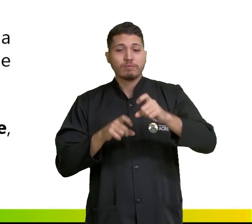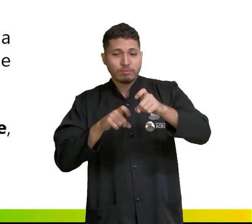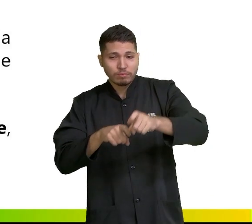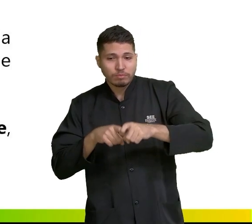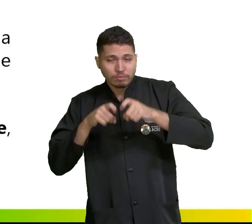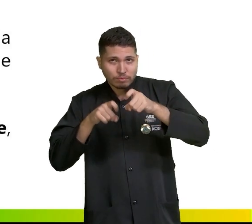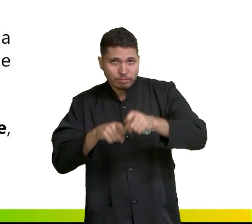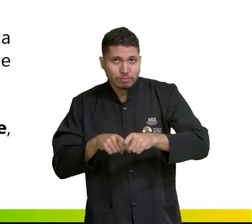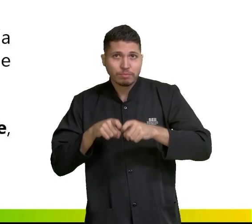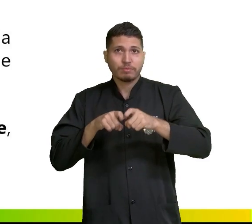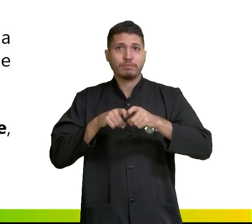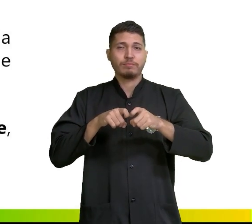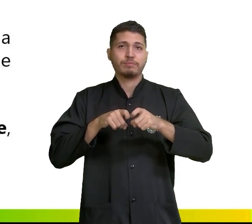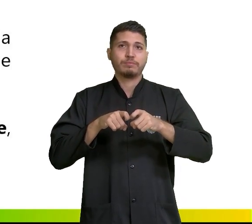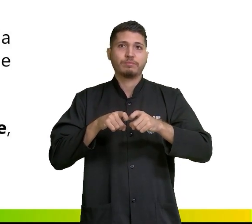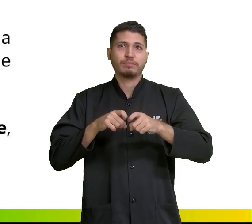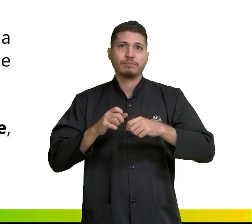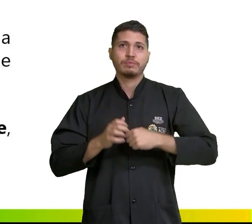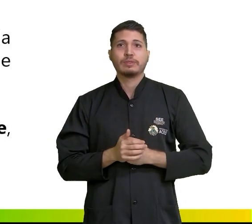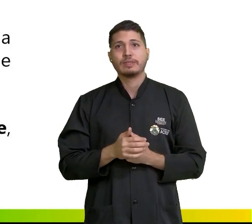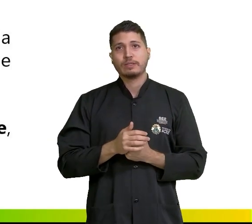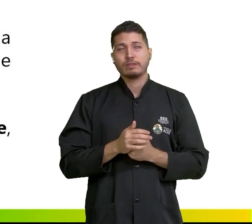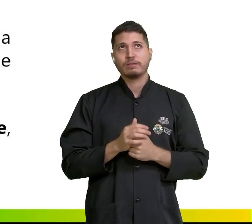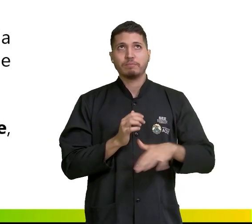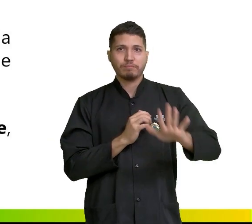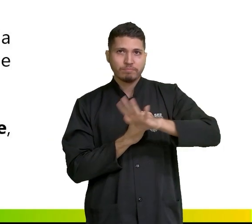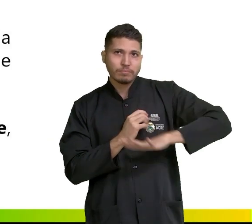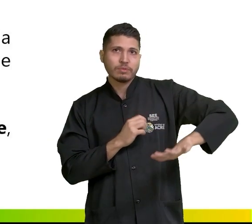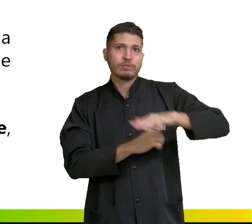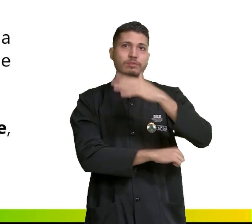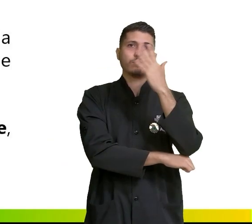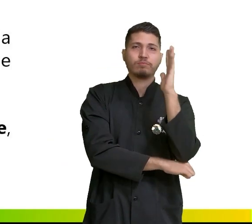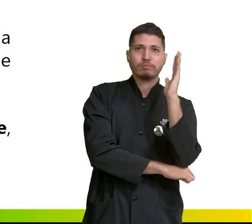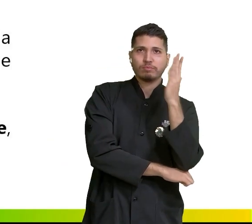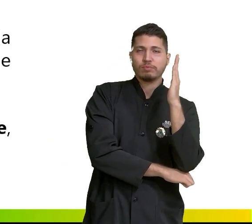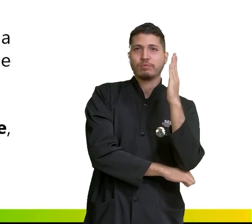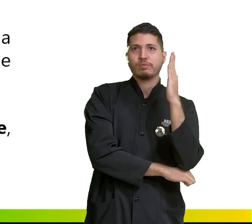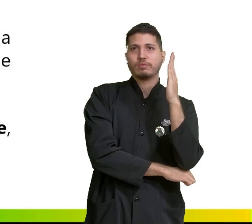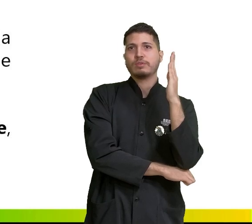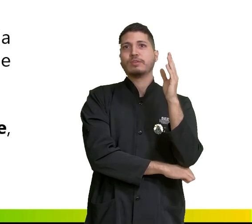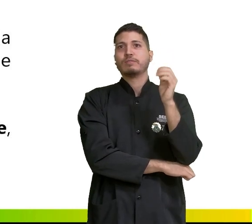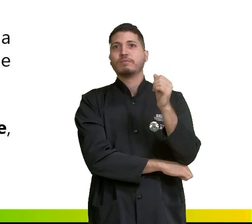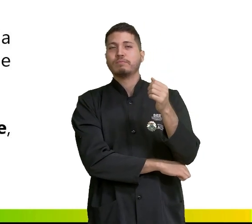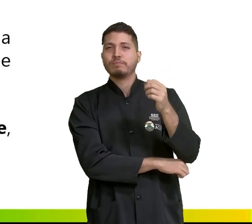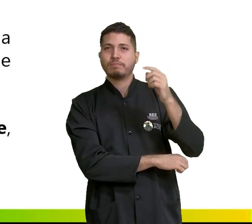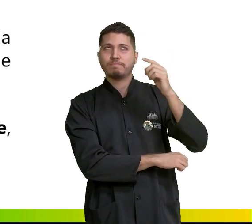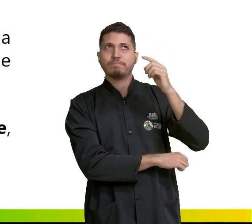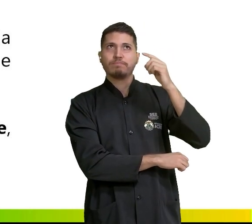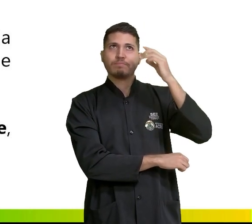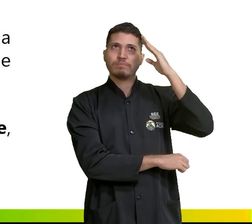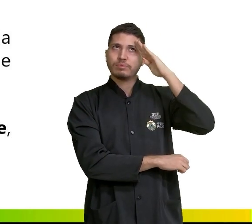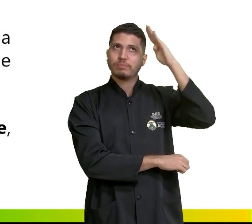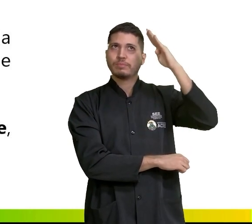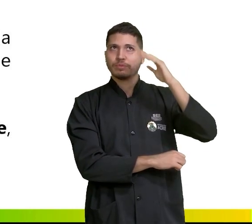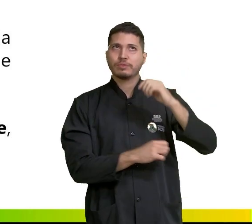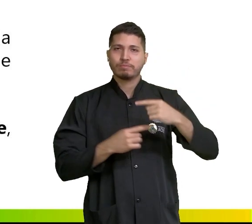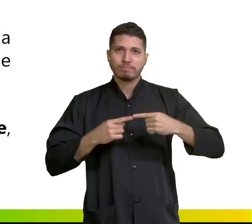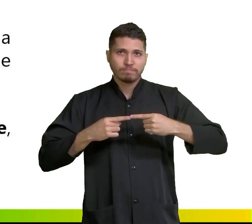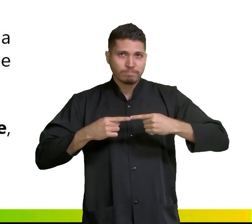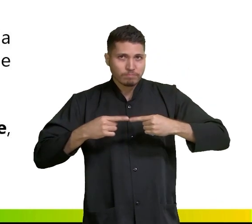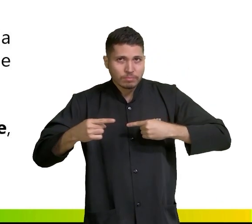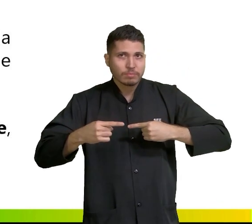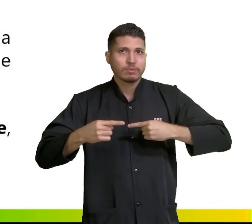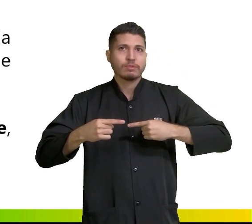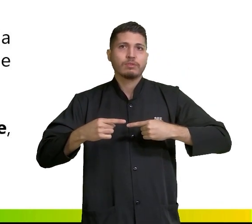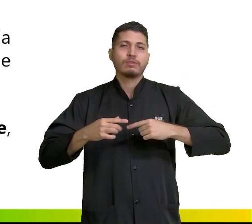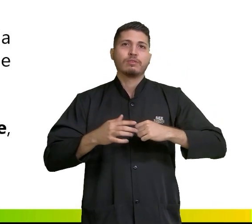atividades agropecuárias, atividades madeireiras, principalmente aquelas que são ilegais. A gente tem também exemplos de atividades